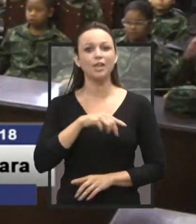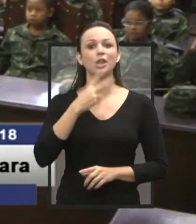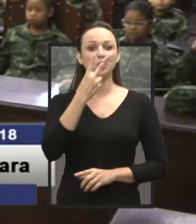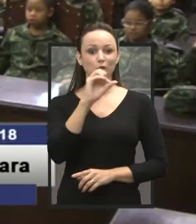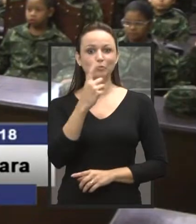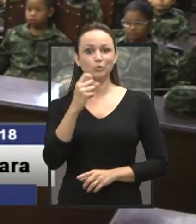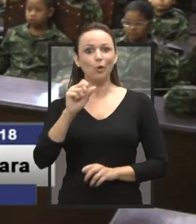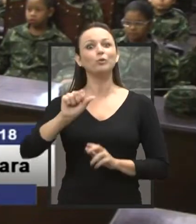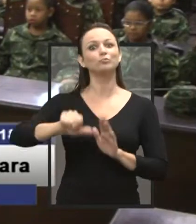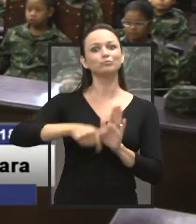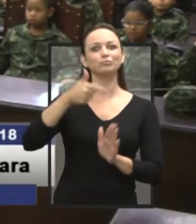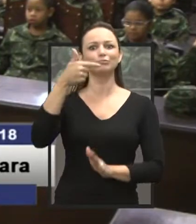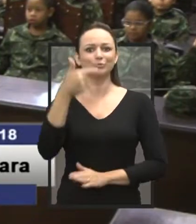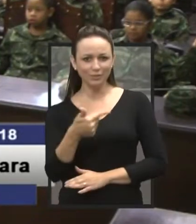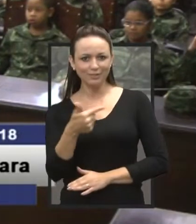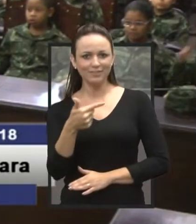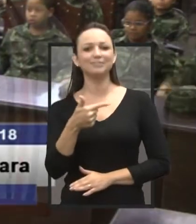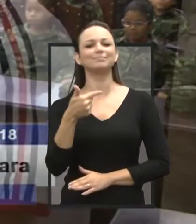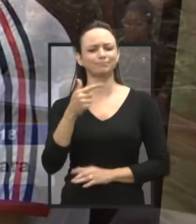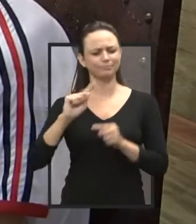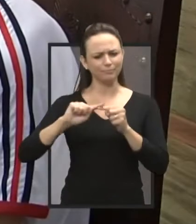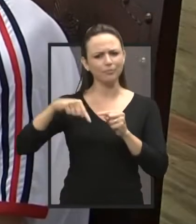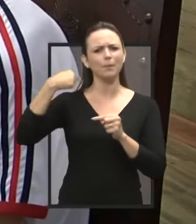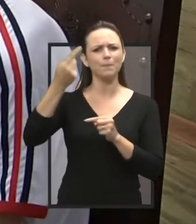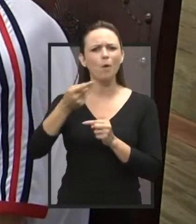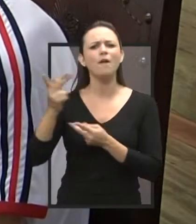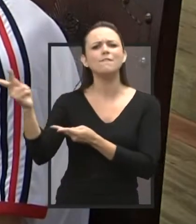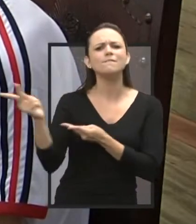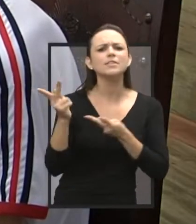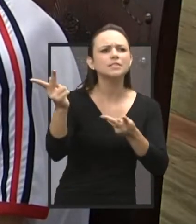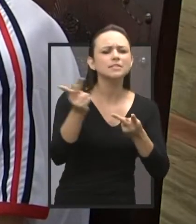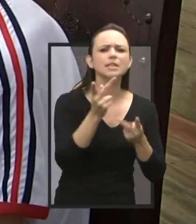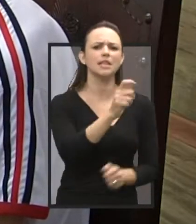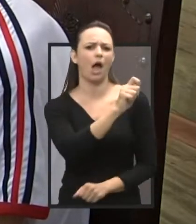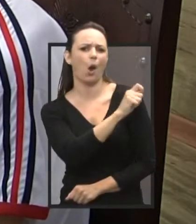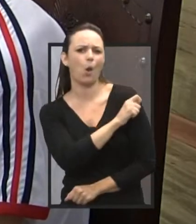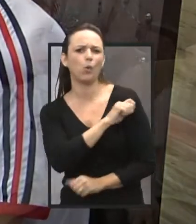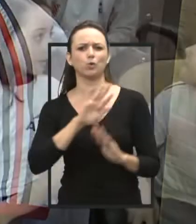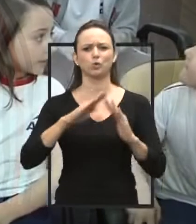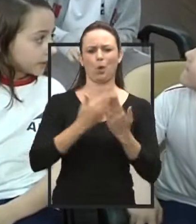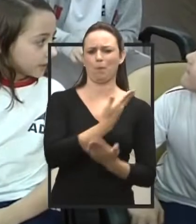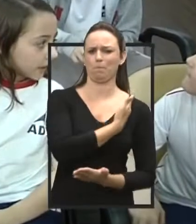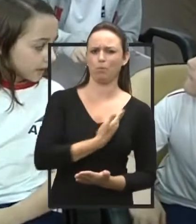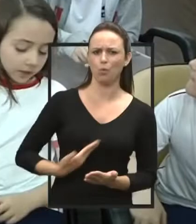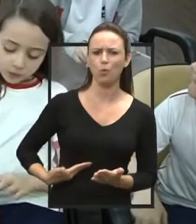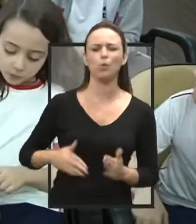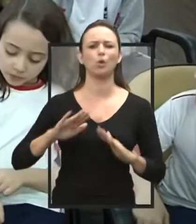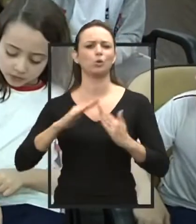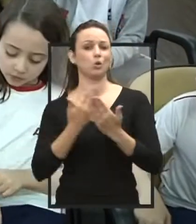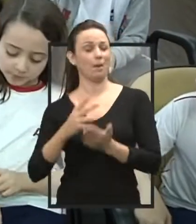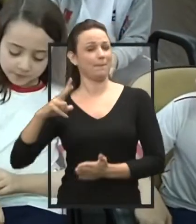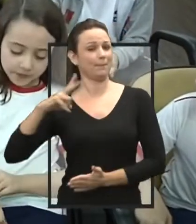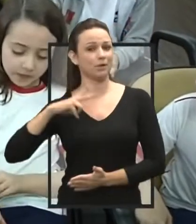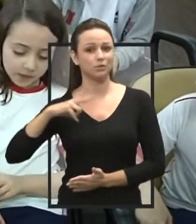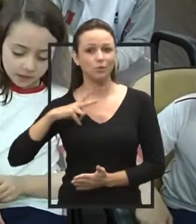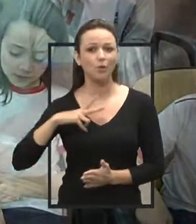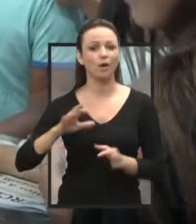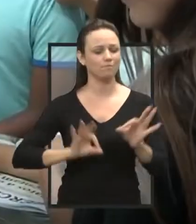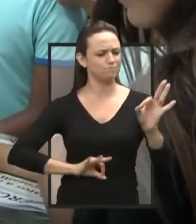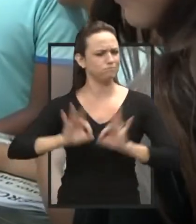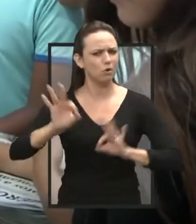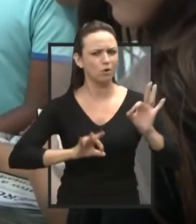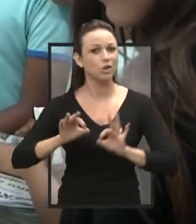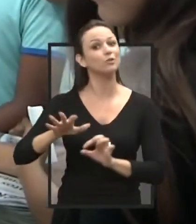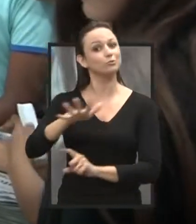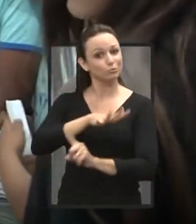segunda edição. E posteriormente, com a visita de estudantes de escolas públicas, escolas particulares e de